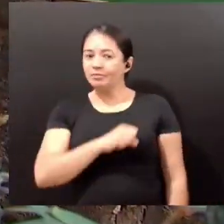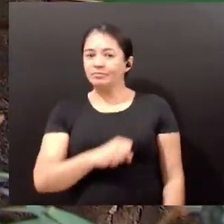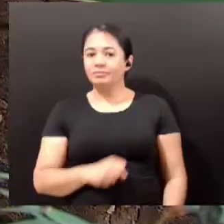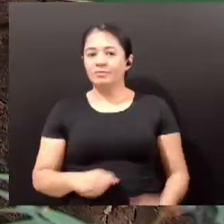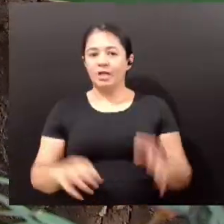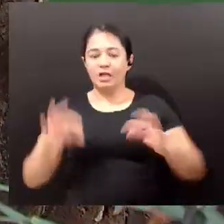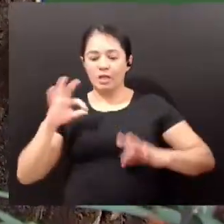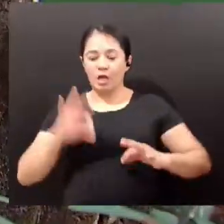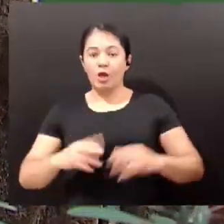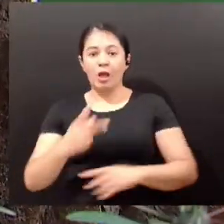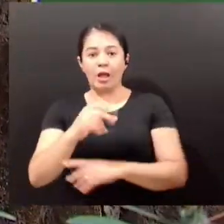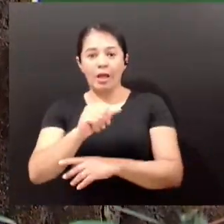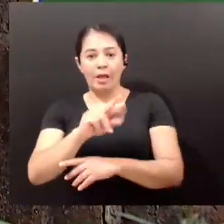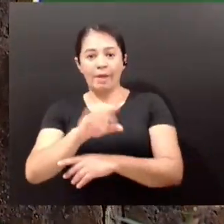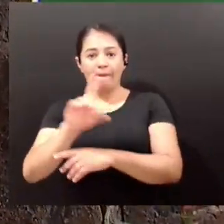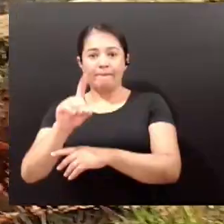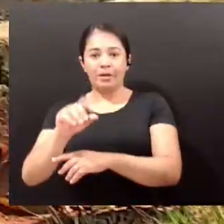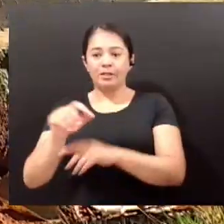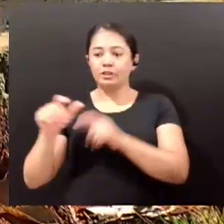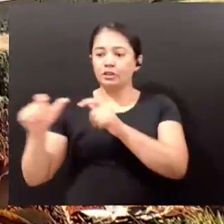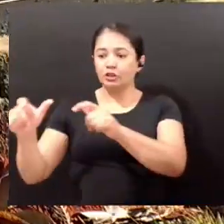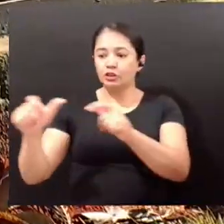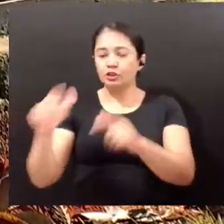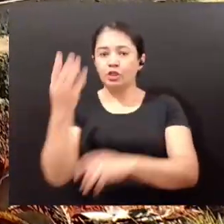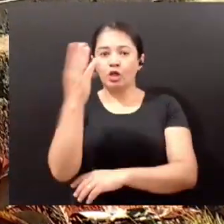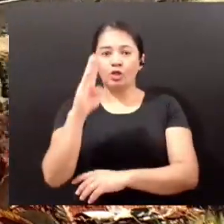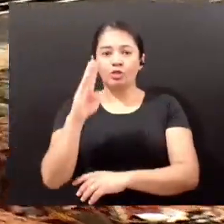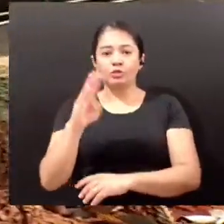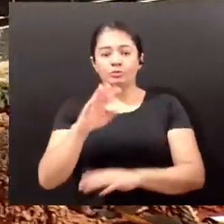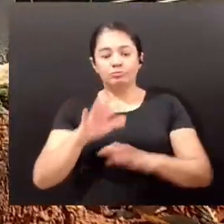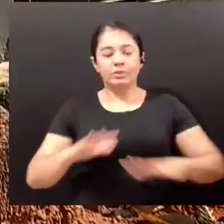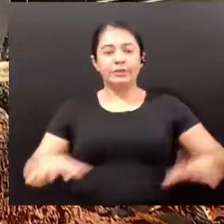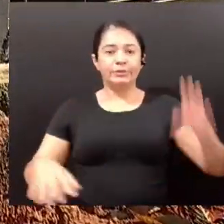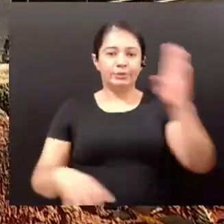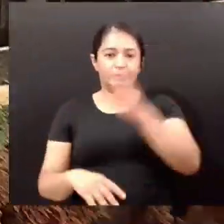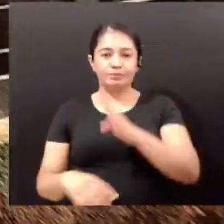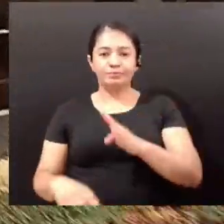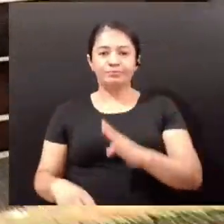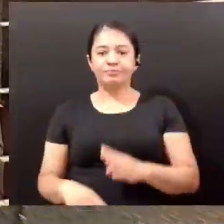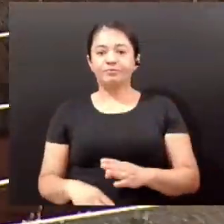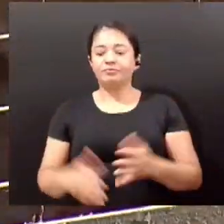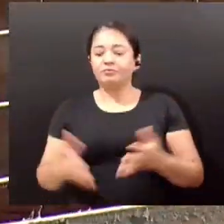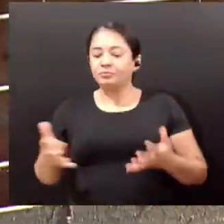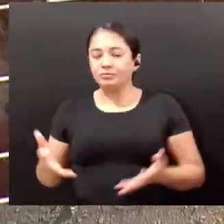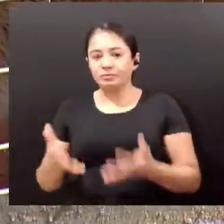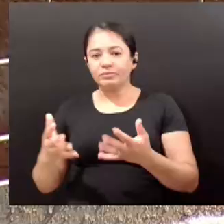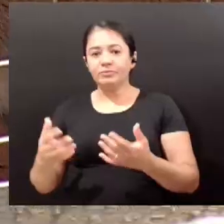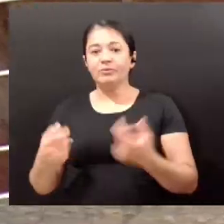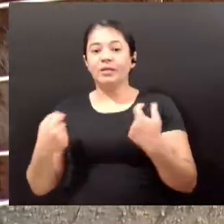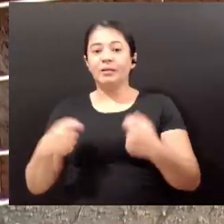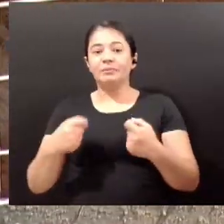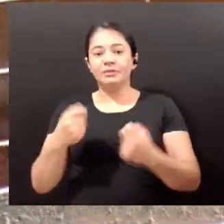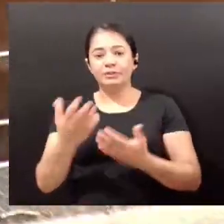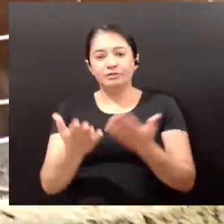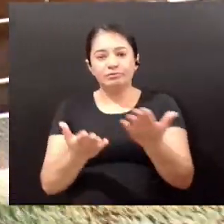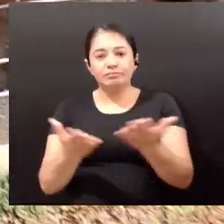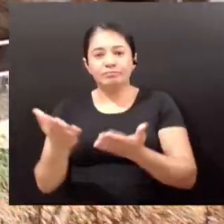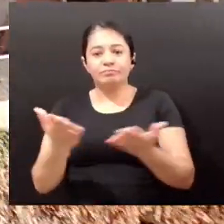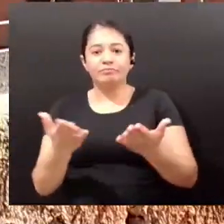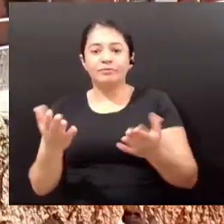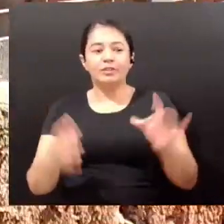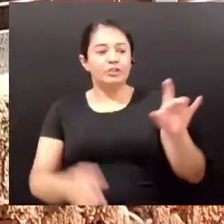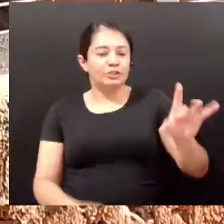em todos os biomas brasileiros e a sua conservação depende da preservação de cada um